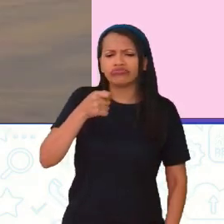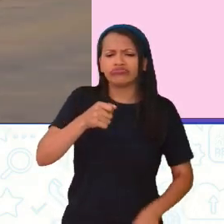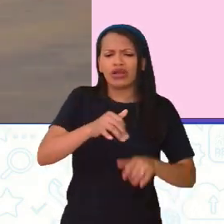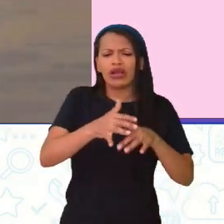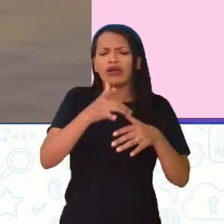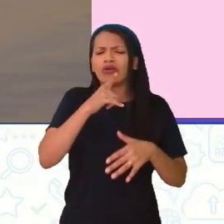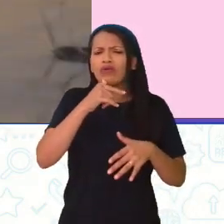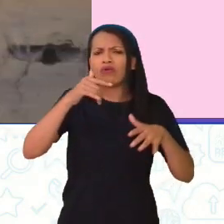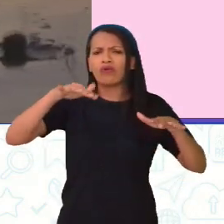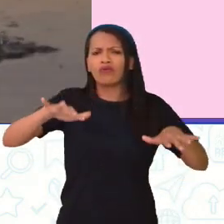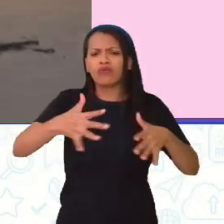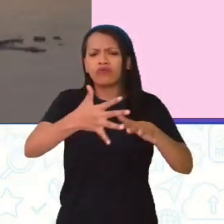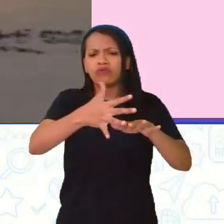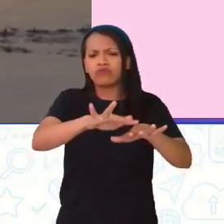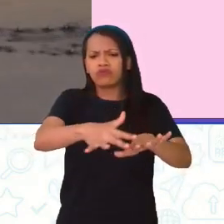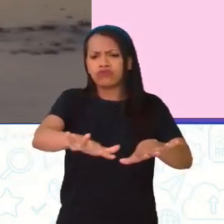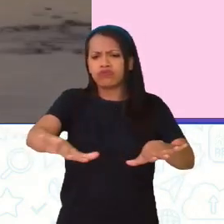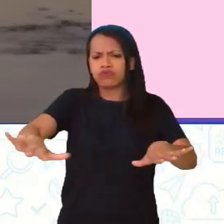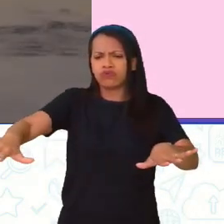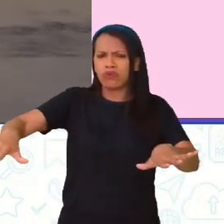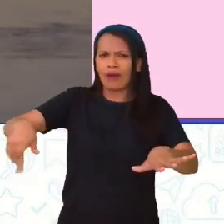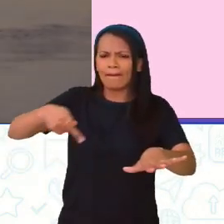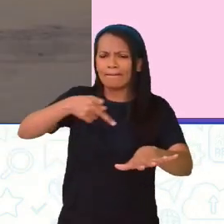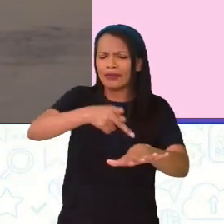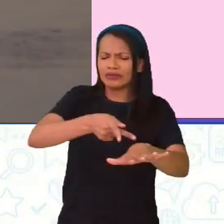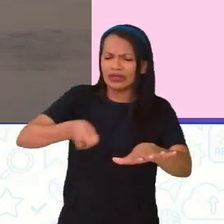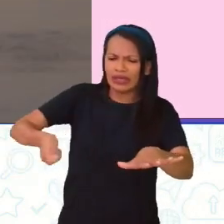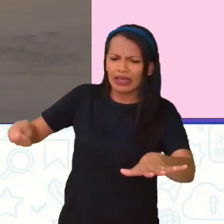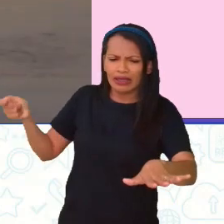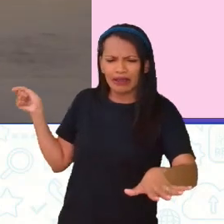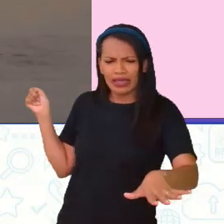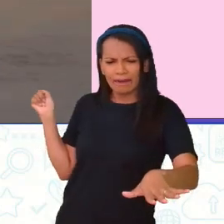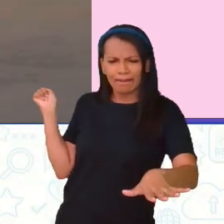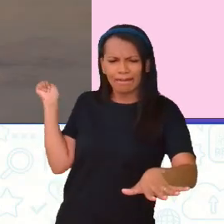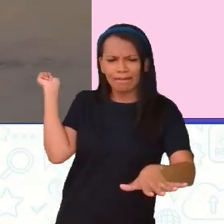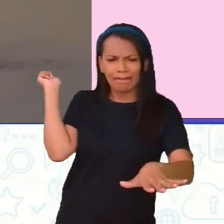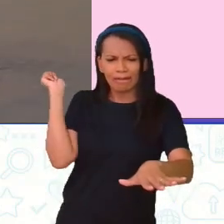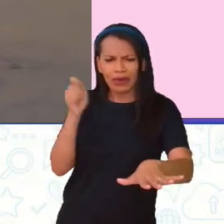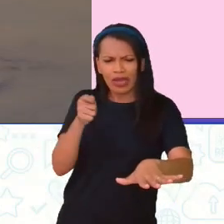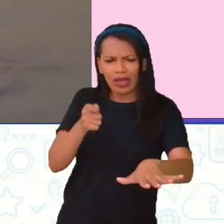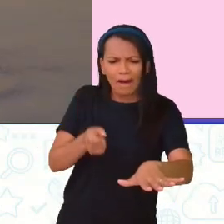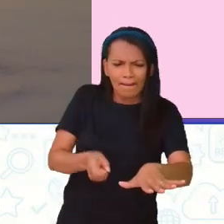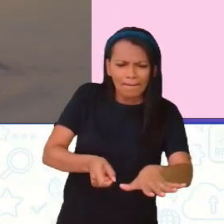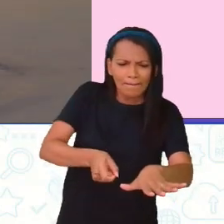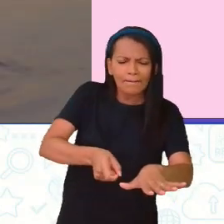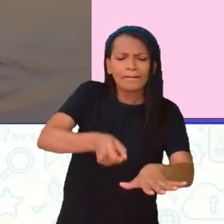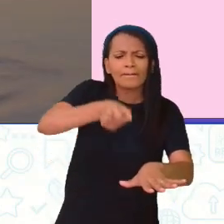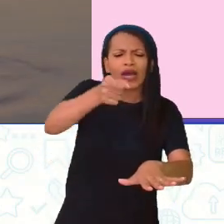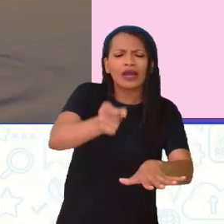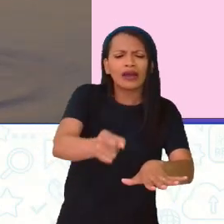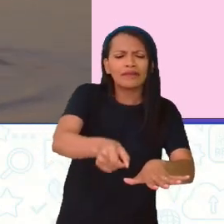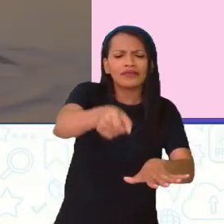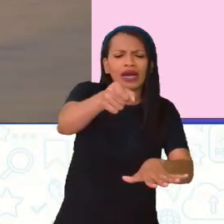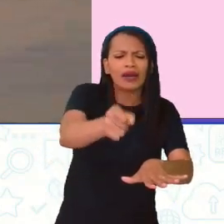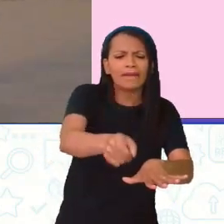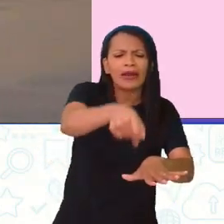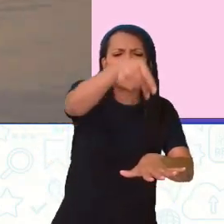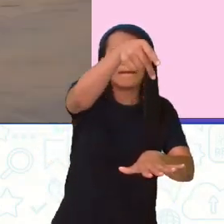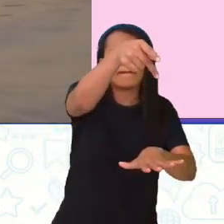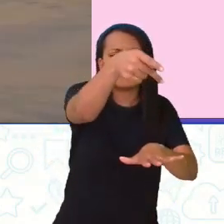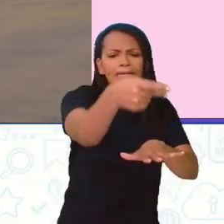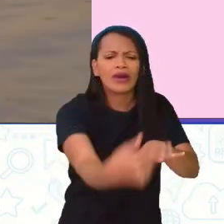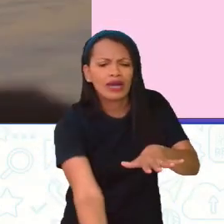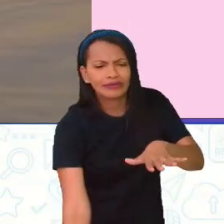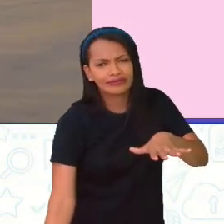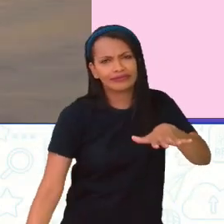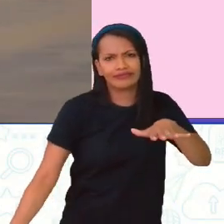Olha, gente, eu nunca consegui fazer isso. Minha pedrinha afunda na primeira. Eu também nunca consegui, não. Mas tem